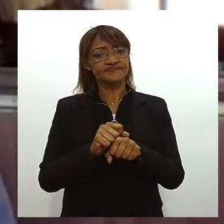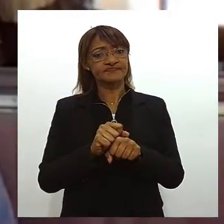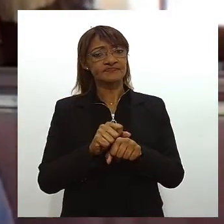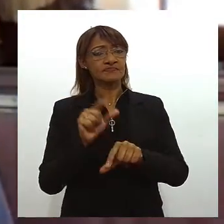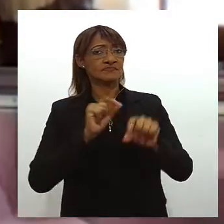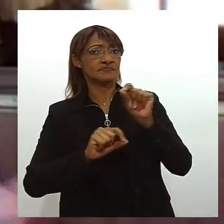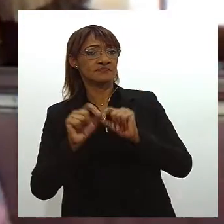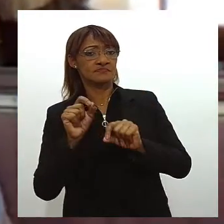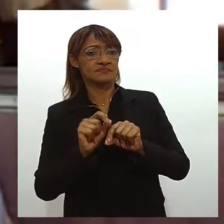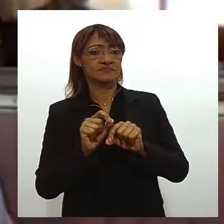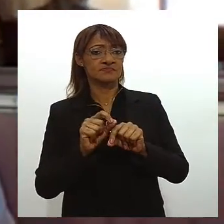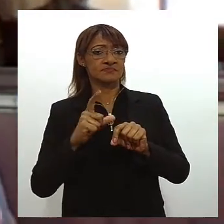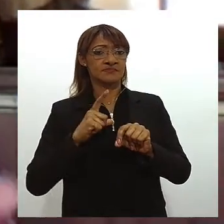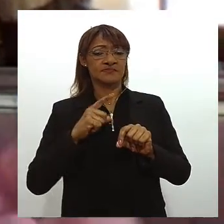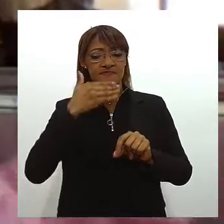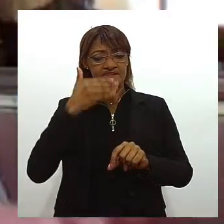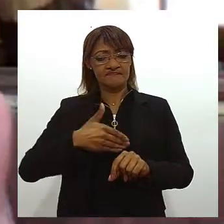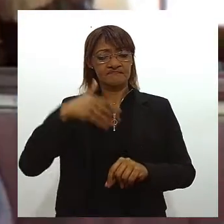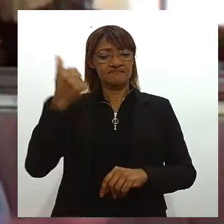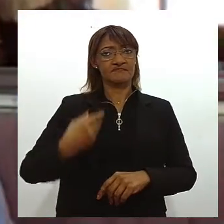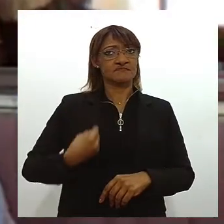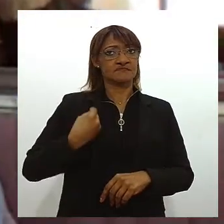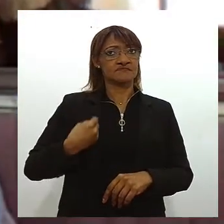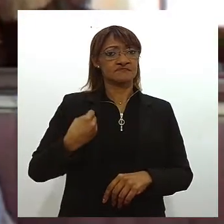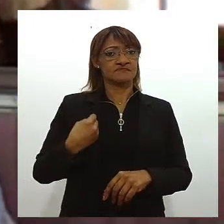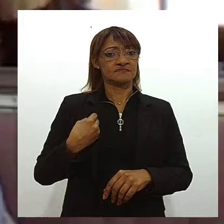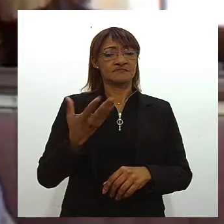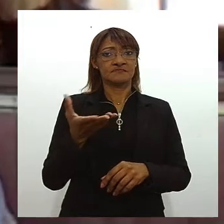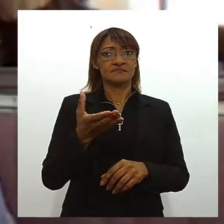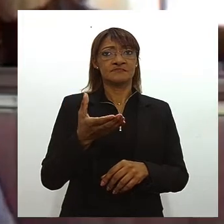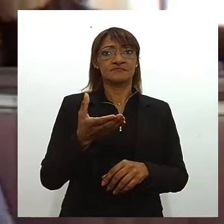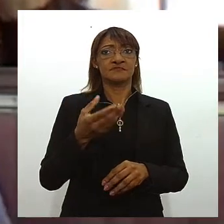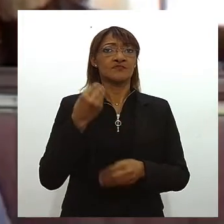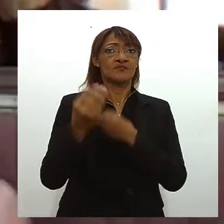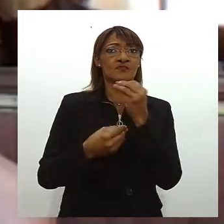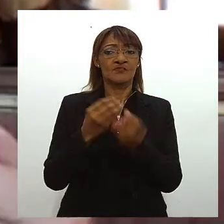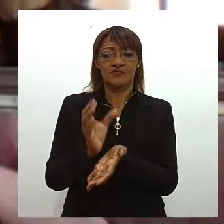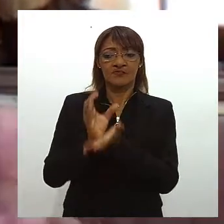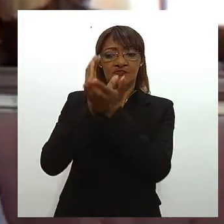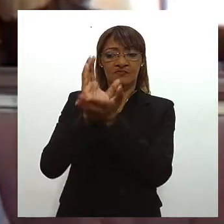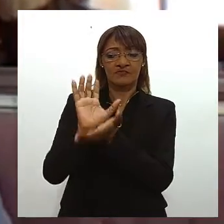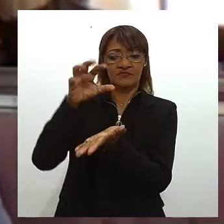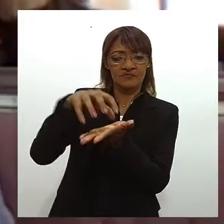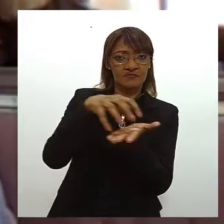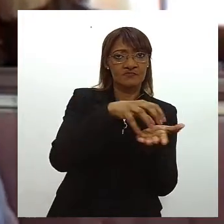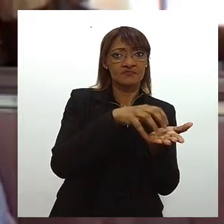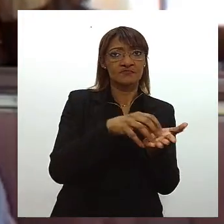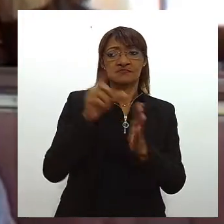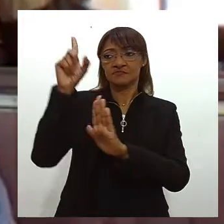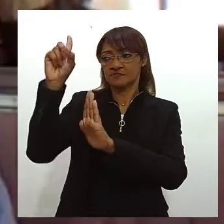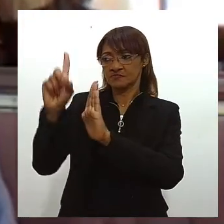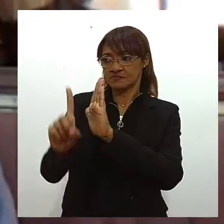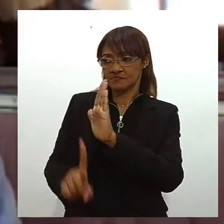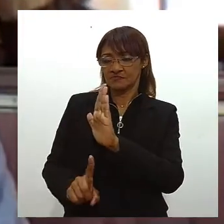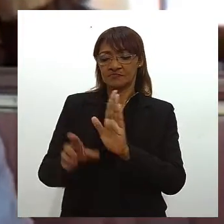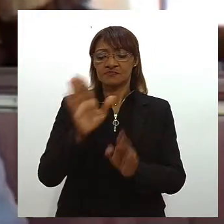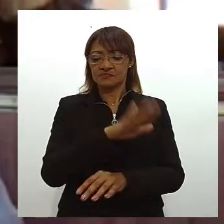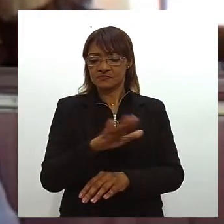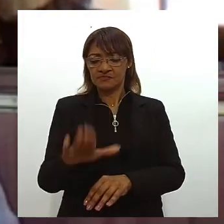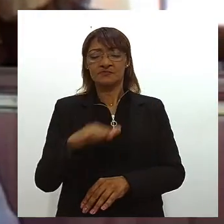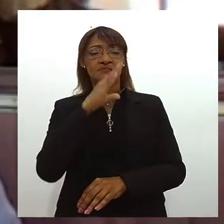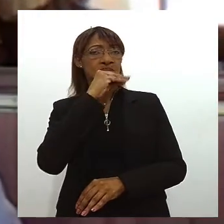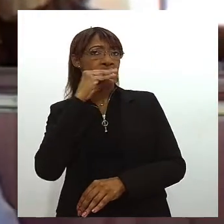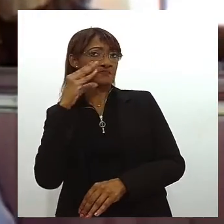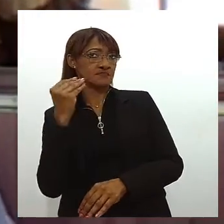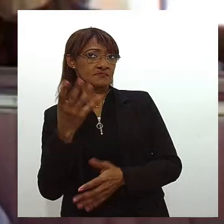de estruturarmos melhor os conselhos de direitos, né? O Conselho Nacional dos Direitos da Criança e do Adolescente,